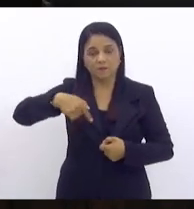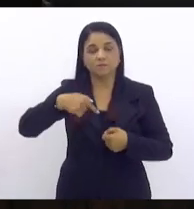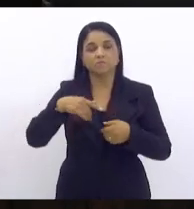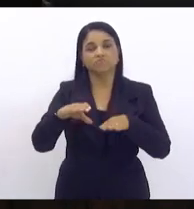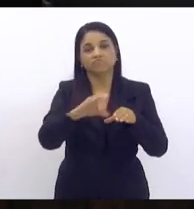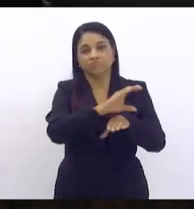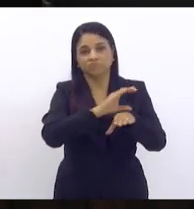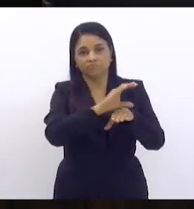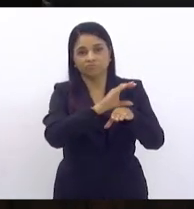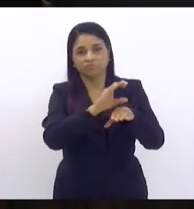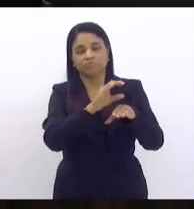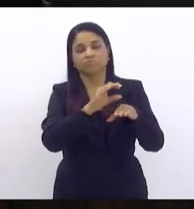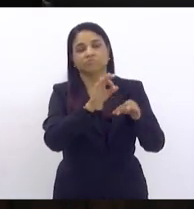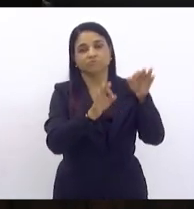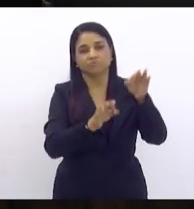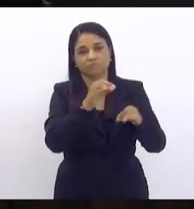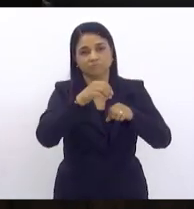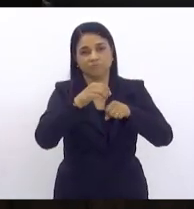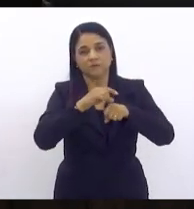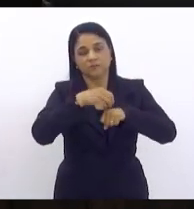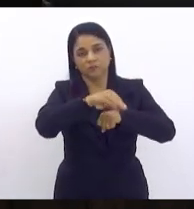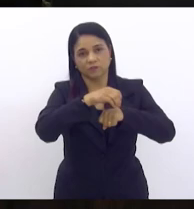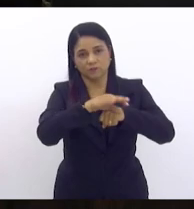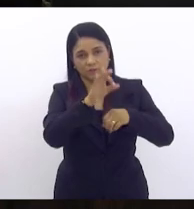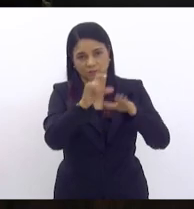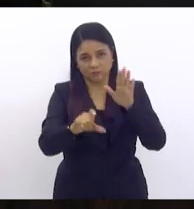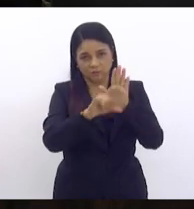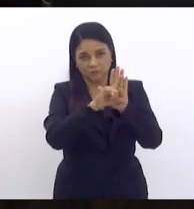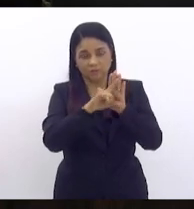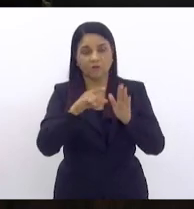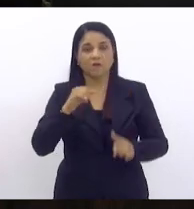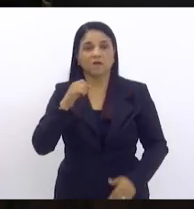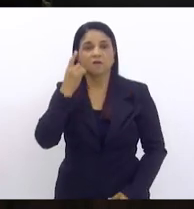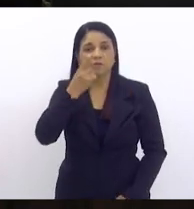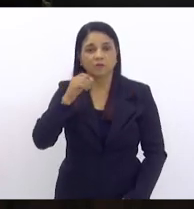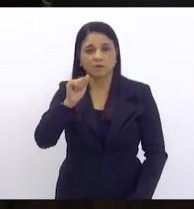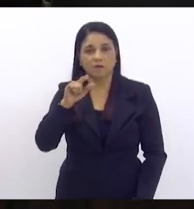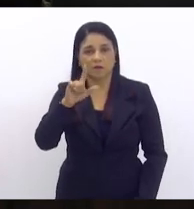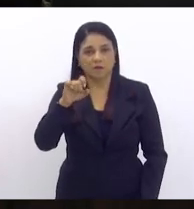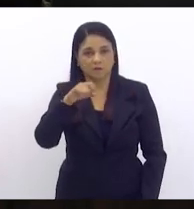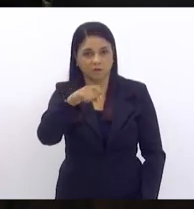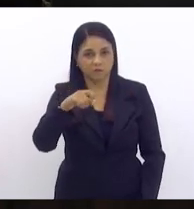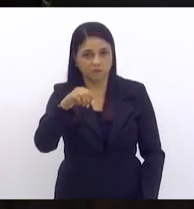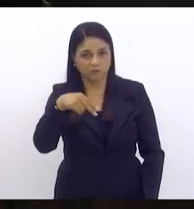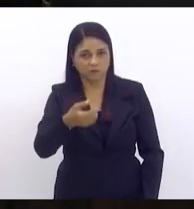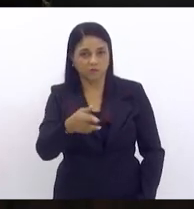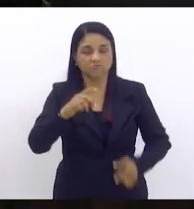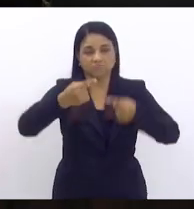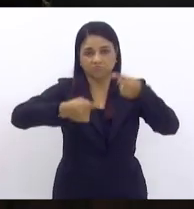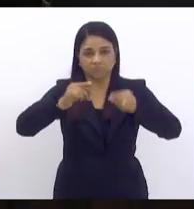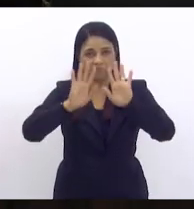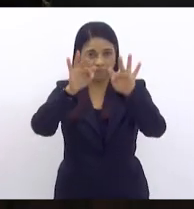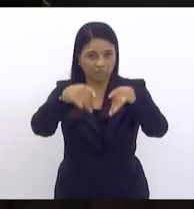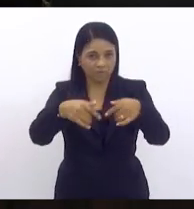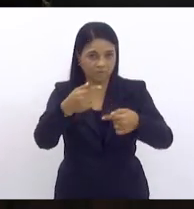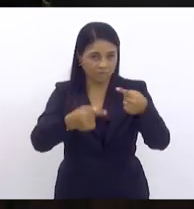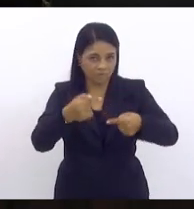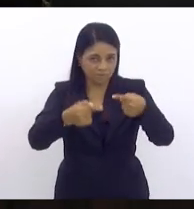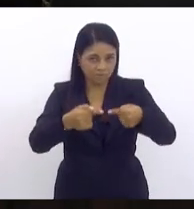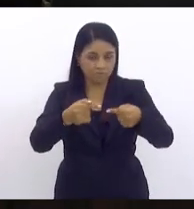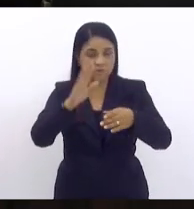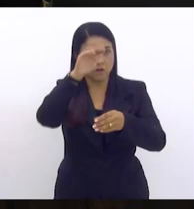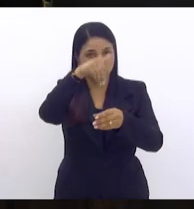indicação legislativa favorável. Relator, deputado Alexandre Quinoploc. Em discussão, não havendo quem queira discutir, encerrado,